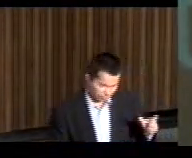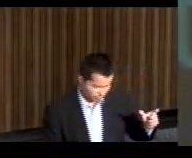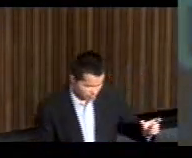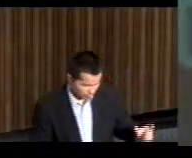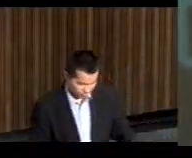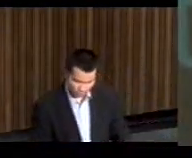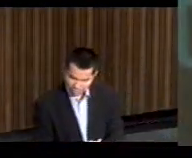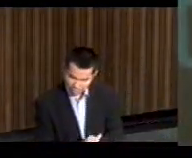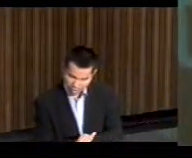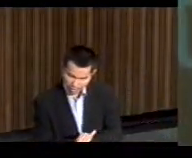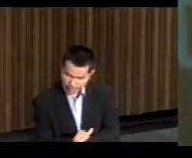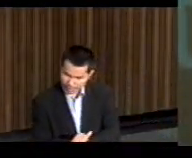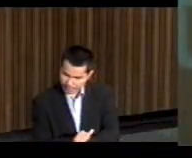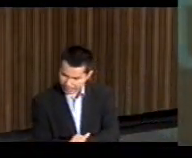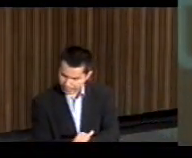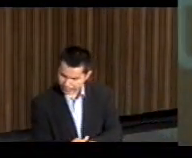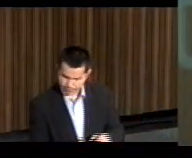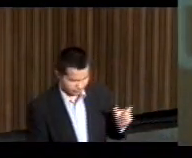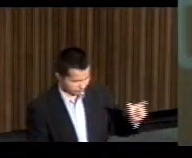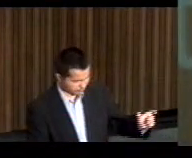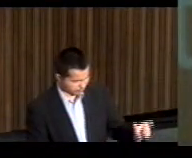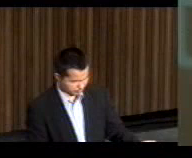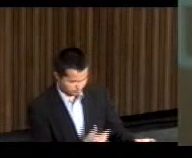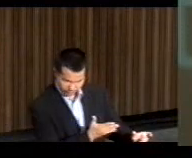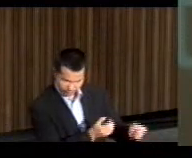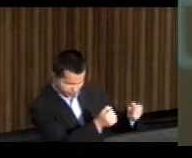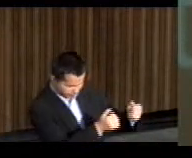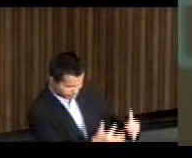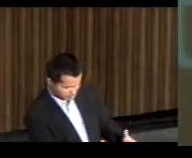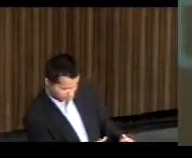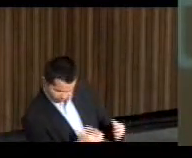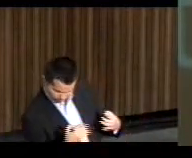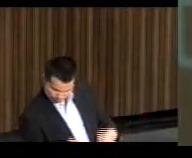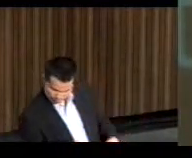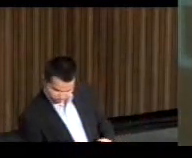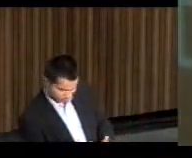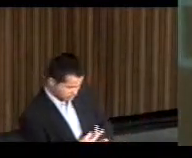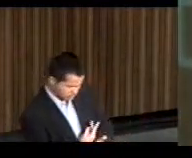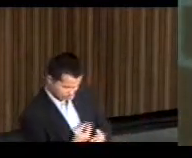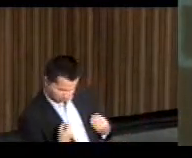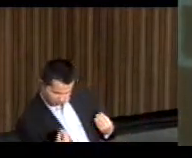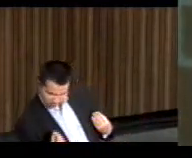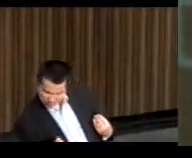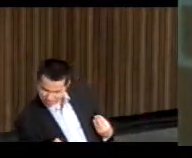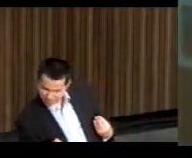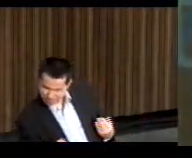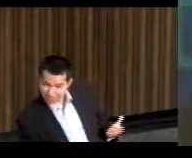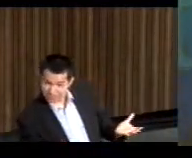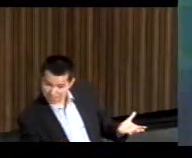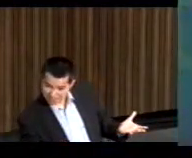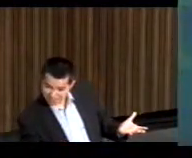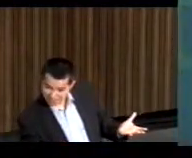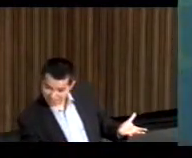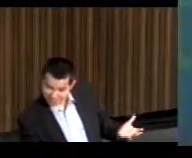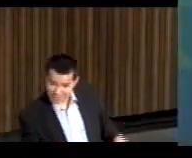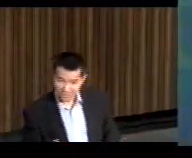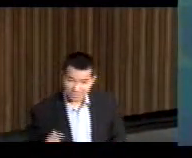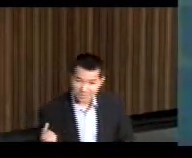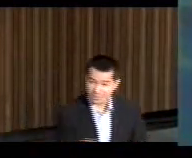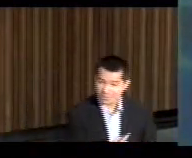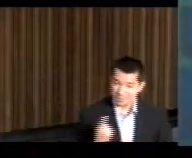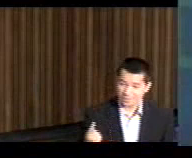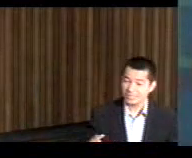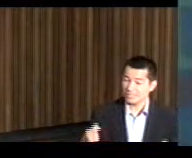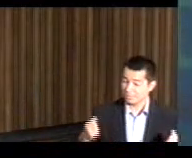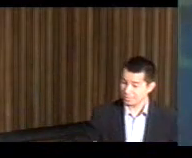contrato. Esse vai ser o assunto de hoje de manhã. É interessante que o primeiro aspecto desse